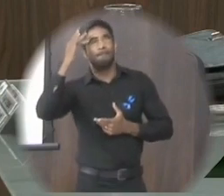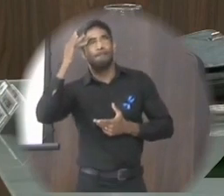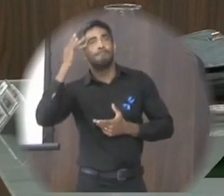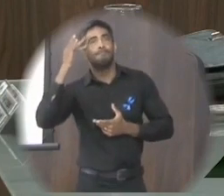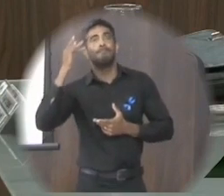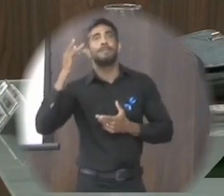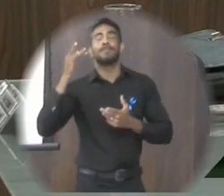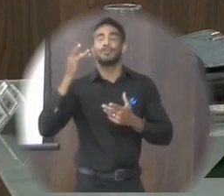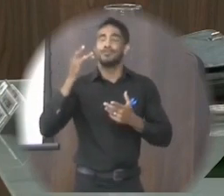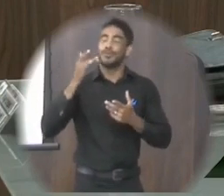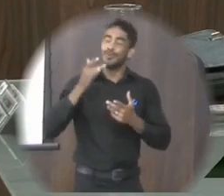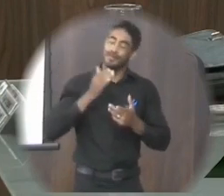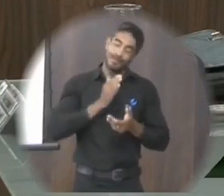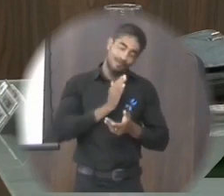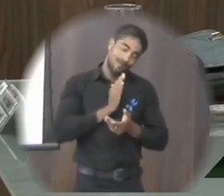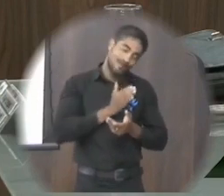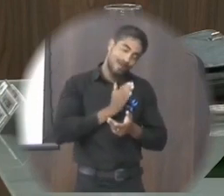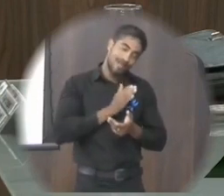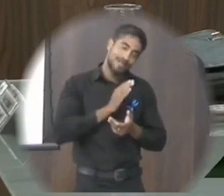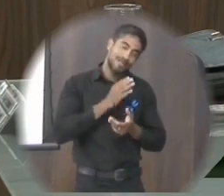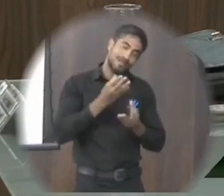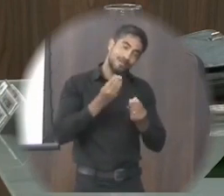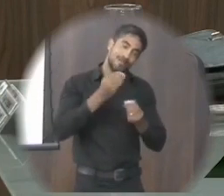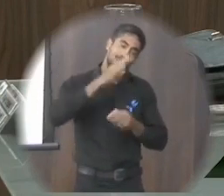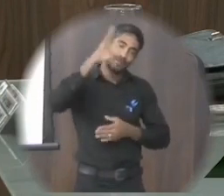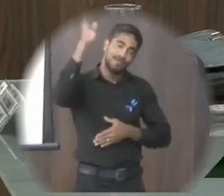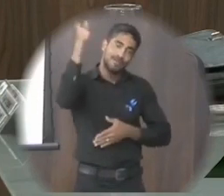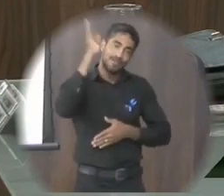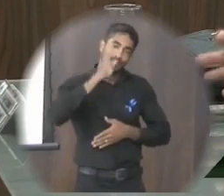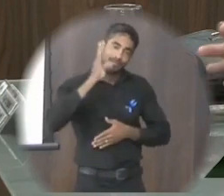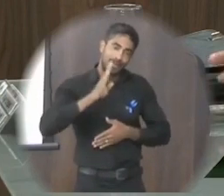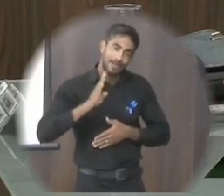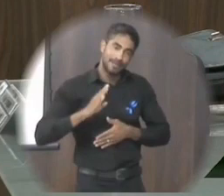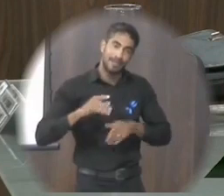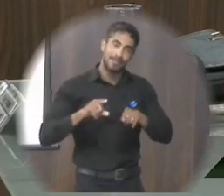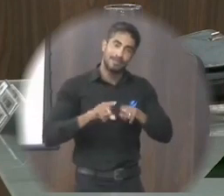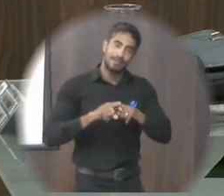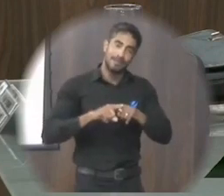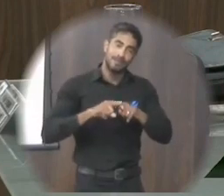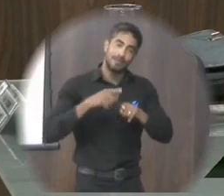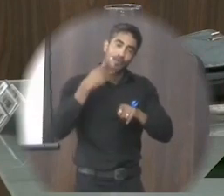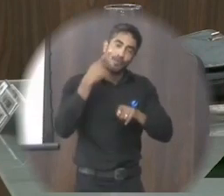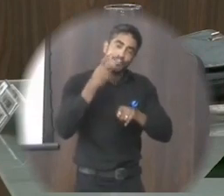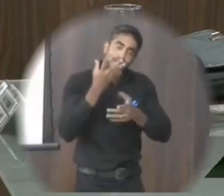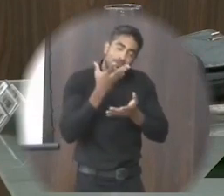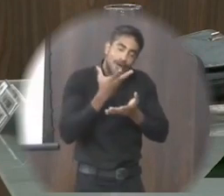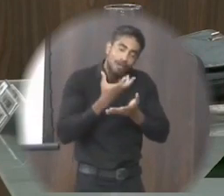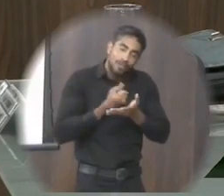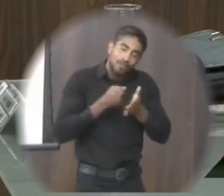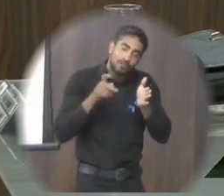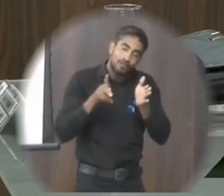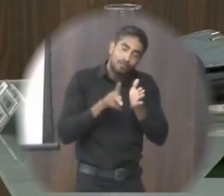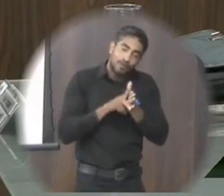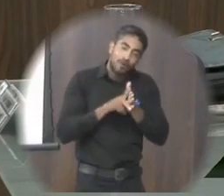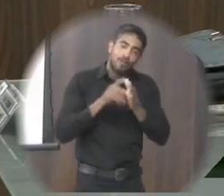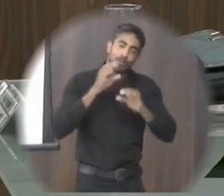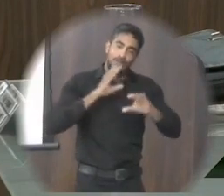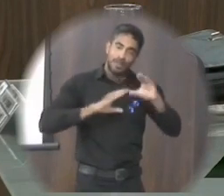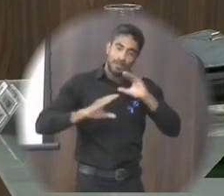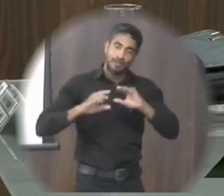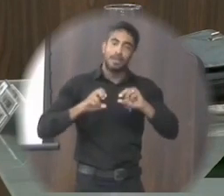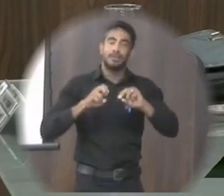mexendo com os corações de muitos brasileiros, com suas músicas e sua forma de cantar. Então, realmente, nós devemos